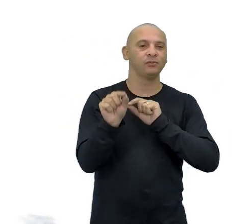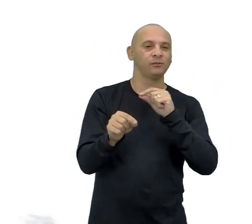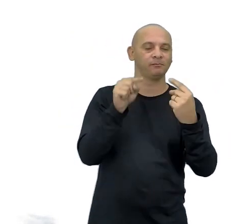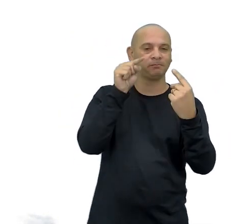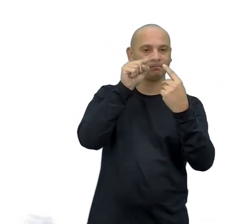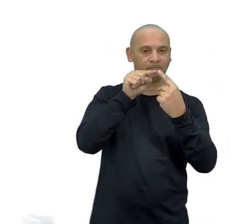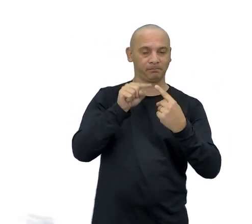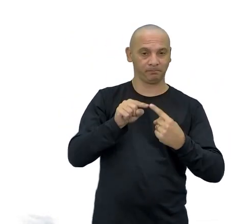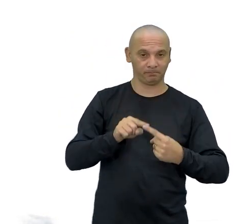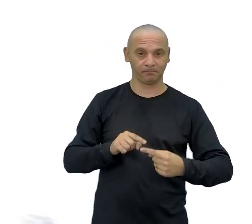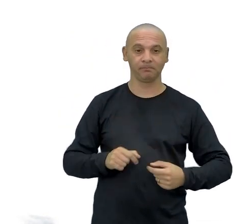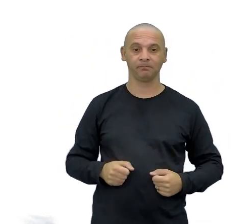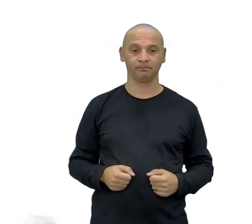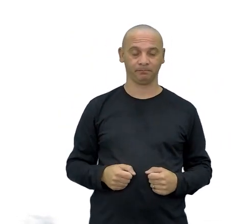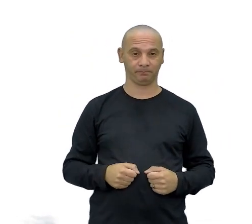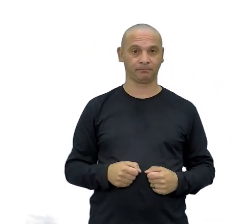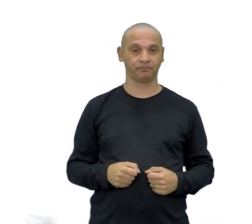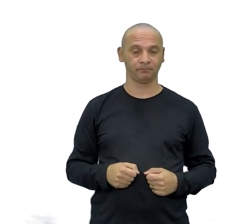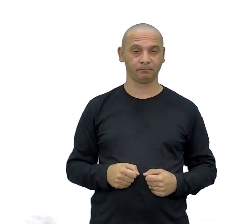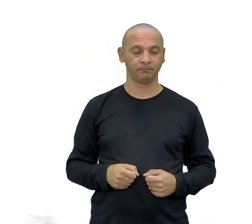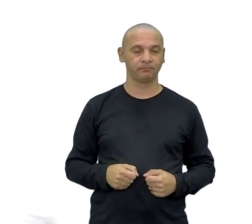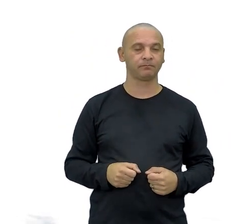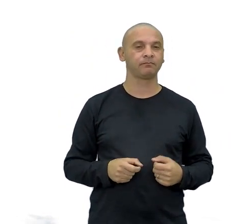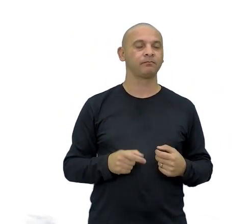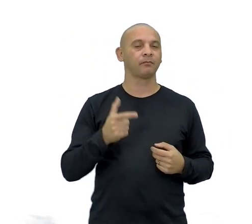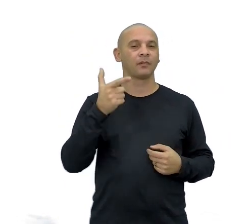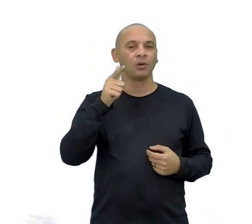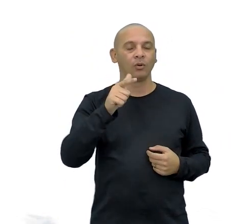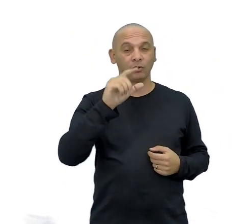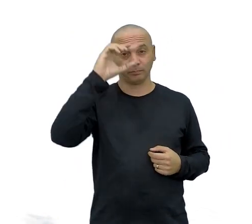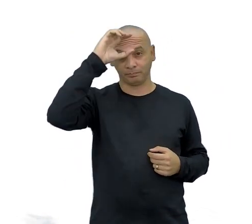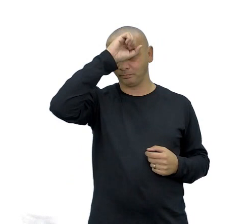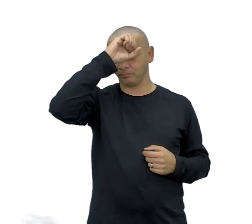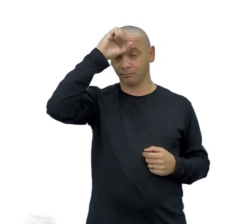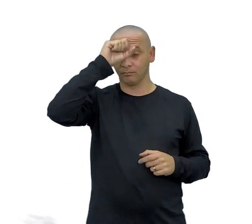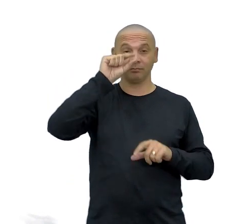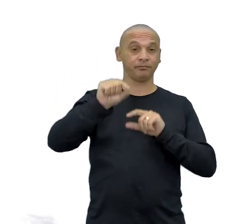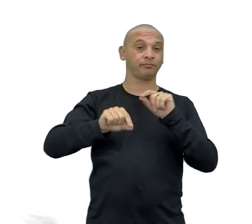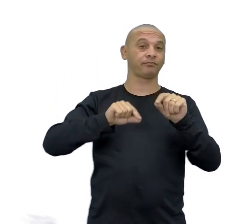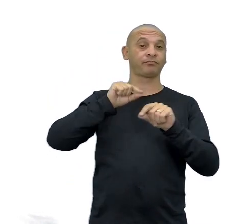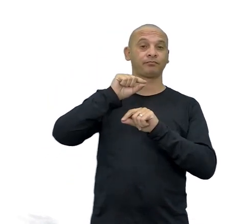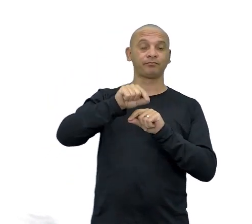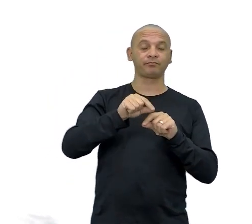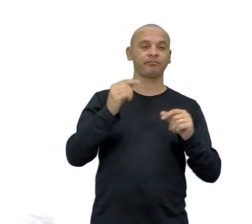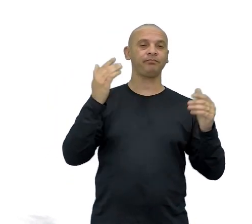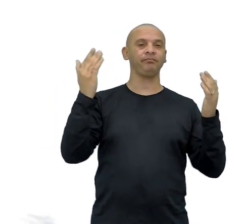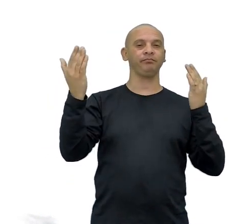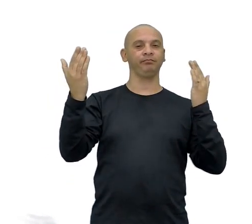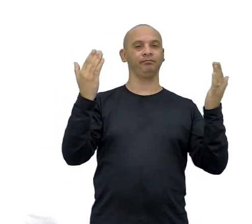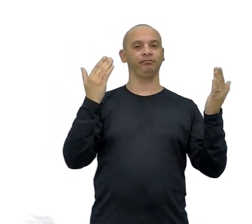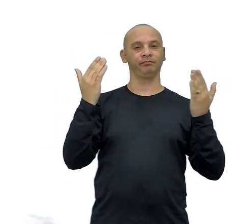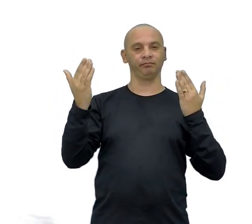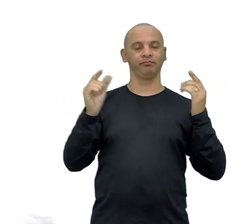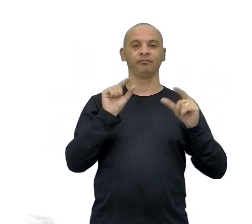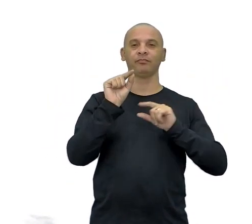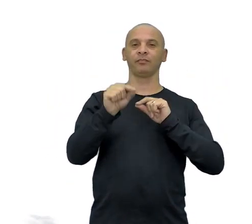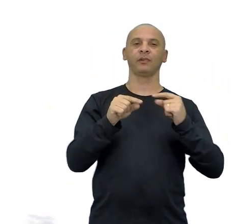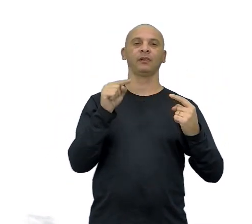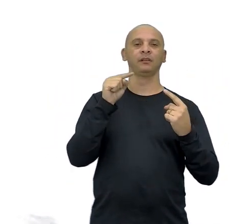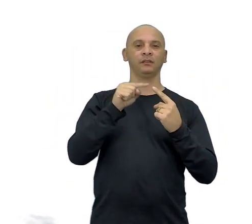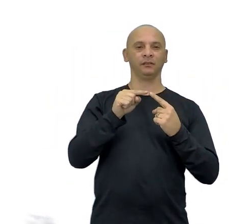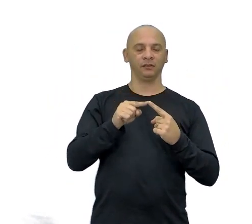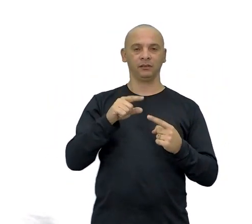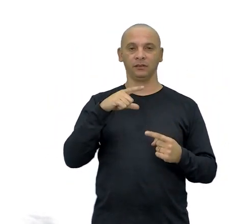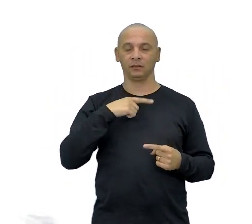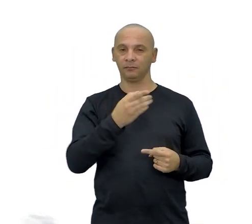literários e semióticos. Os indicadores dessa aprendizagem, então, vai ser comparar obras literárias entre si